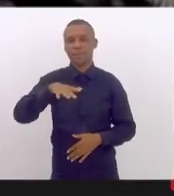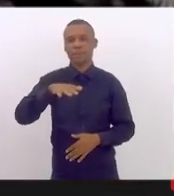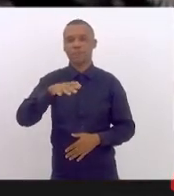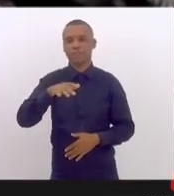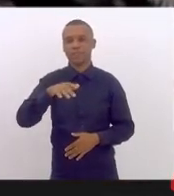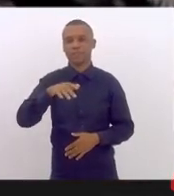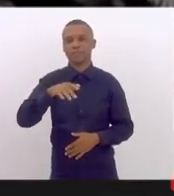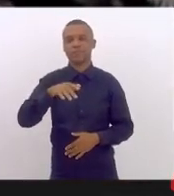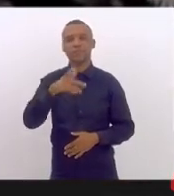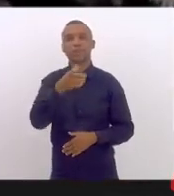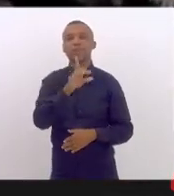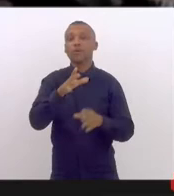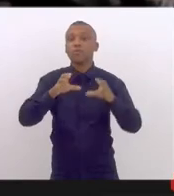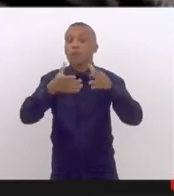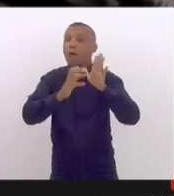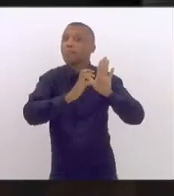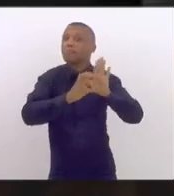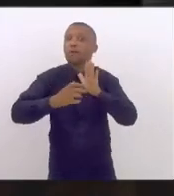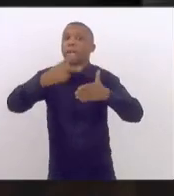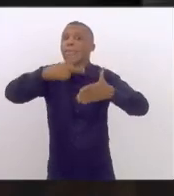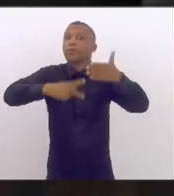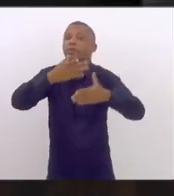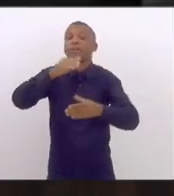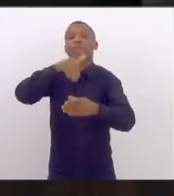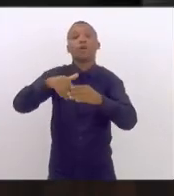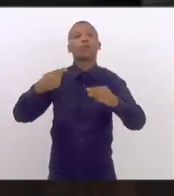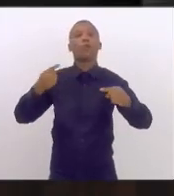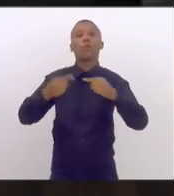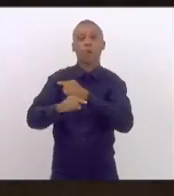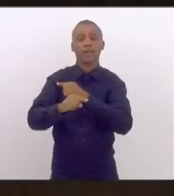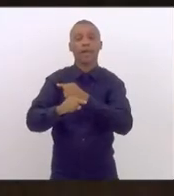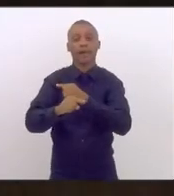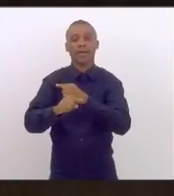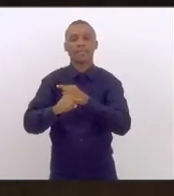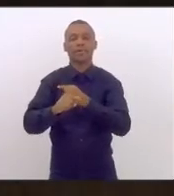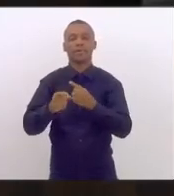da bancada do pessoal ao contrário